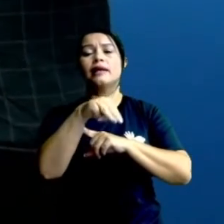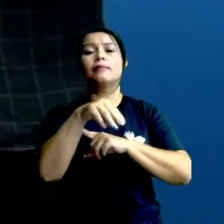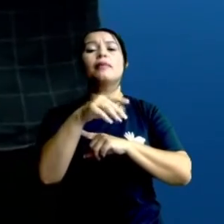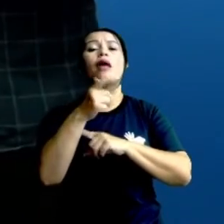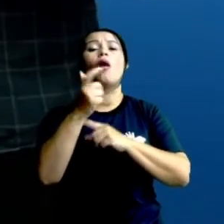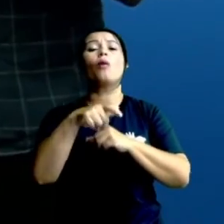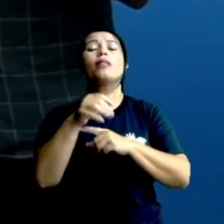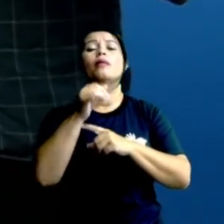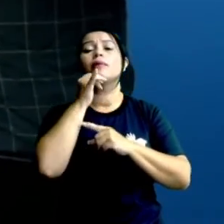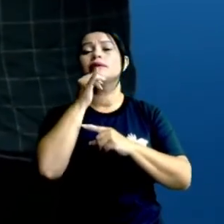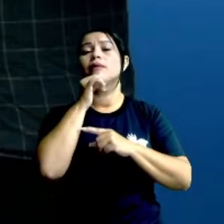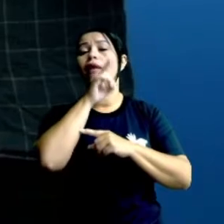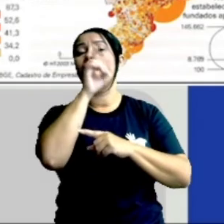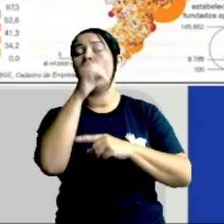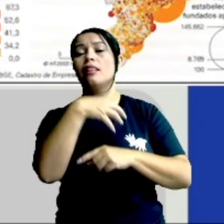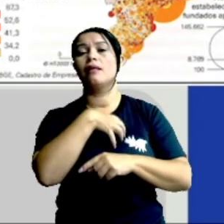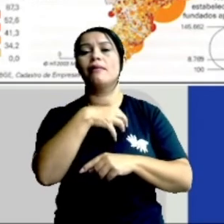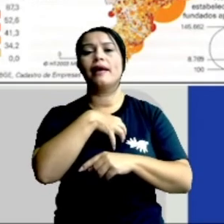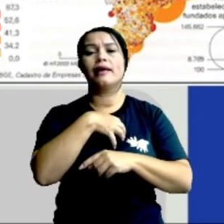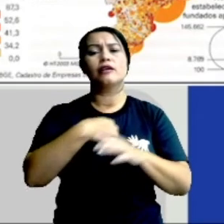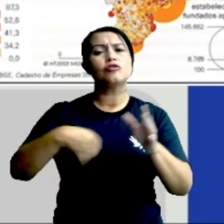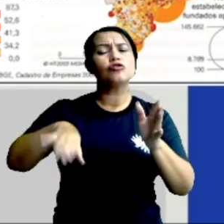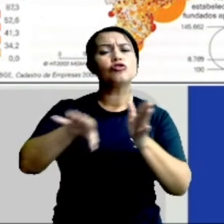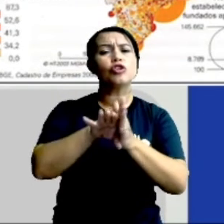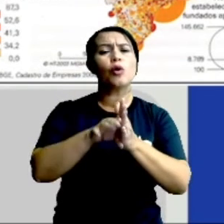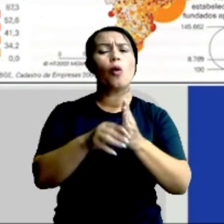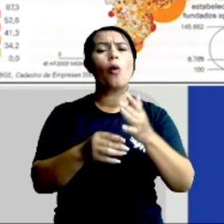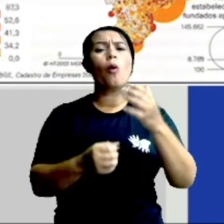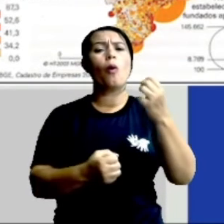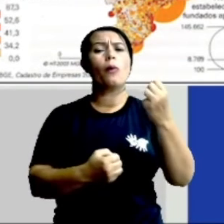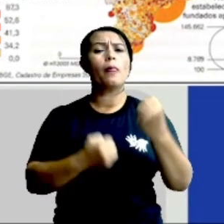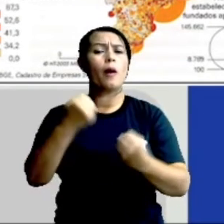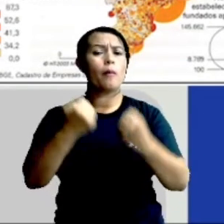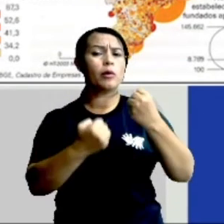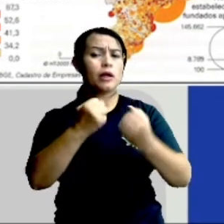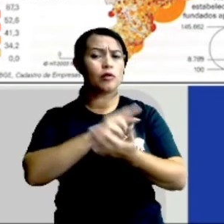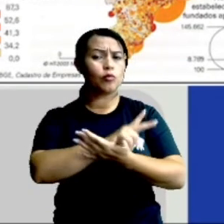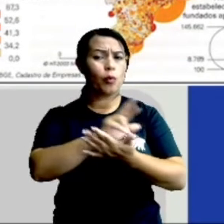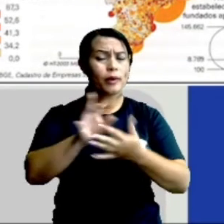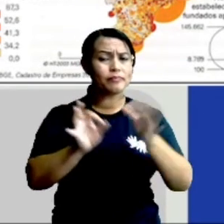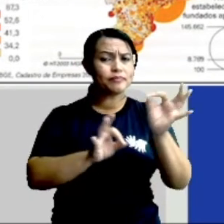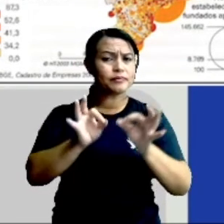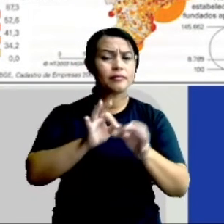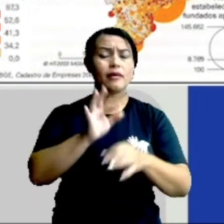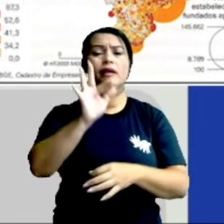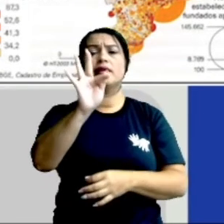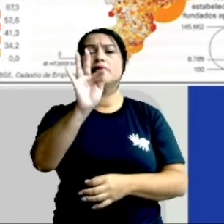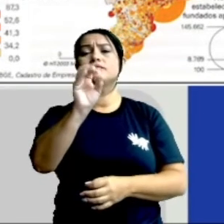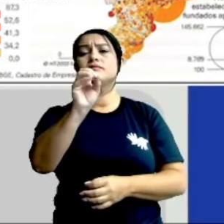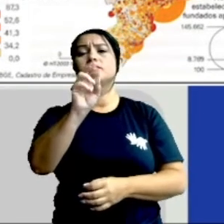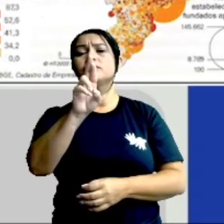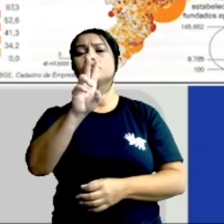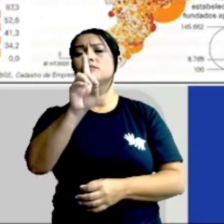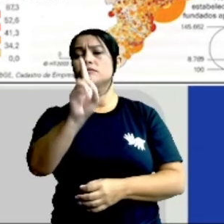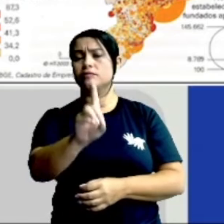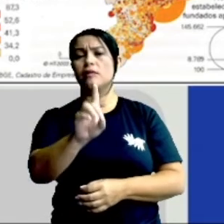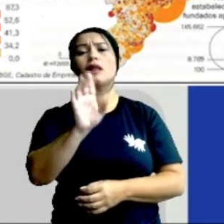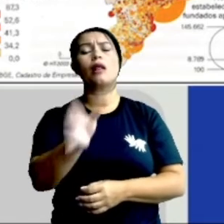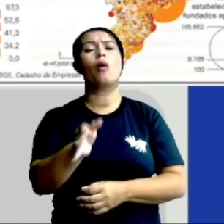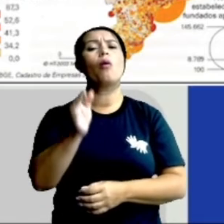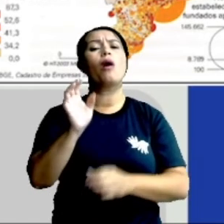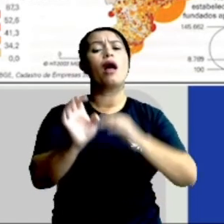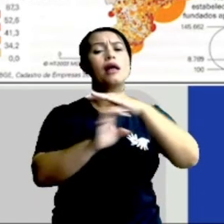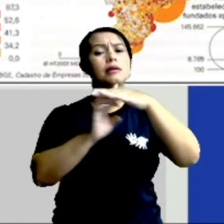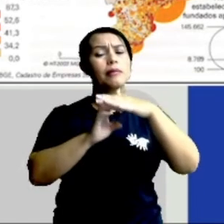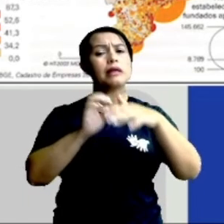Bahia, a chegada de uma montadora da Ford, tá? Essa empresa, né, no caso, essa